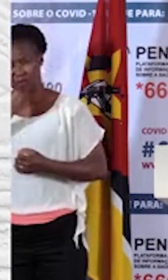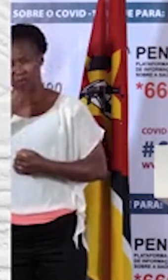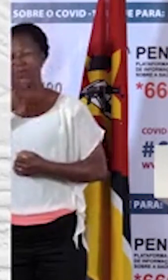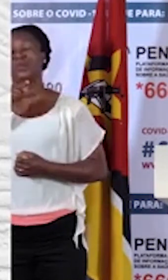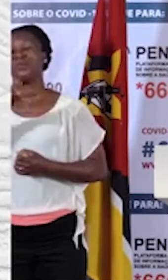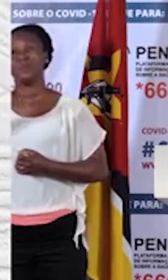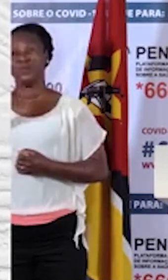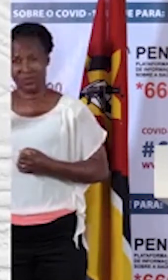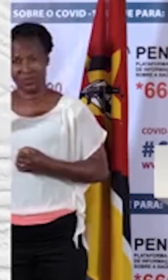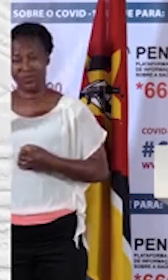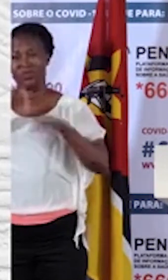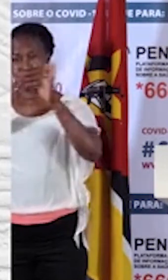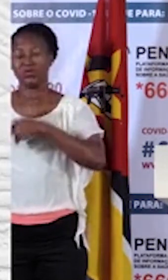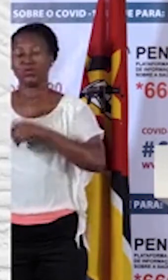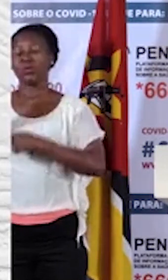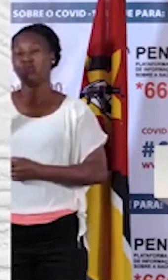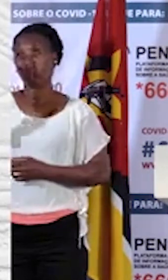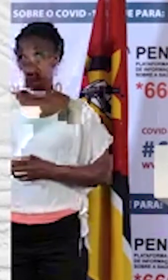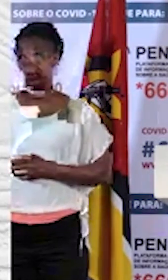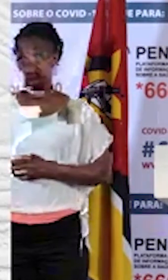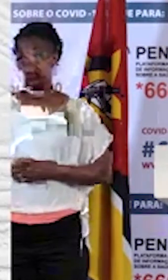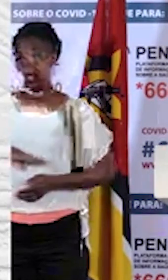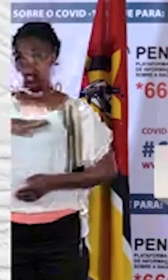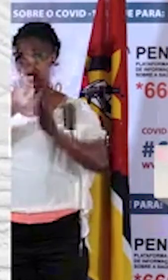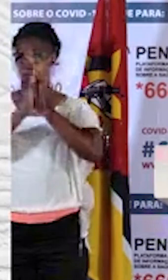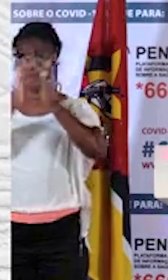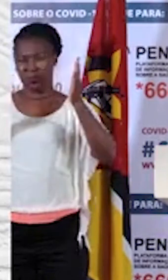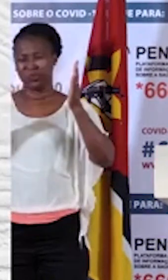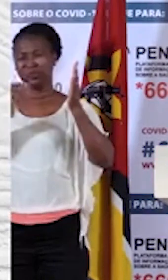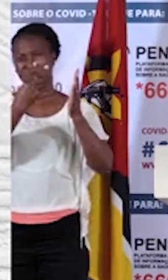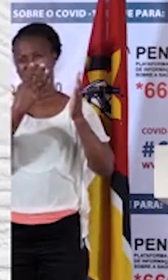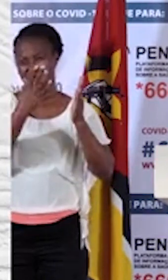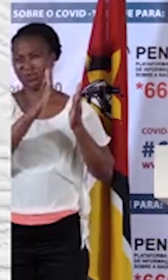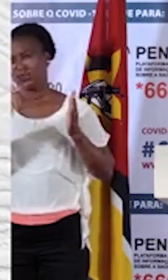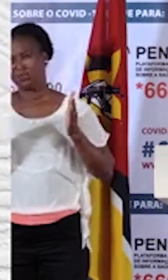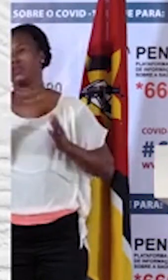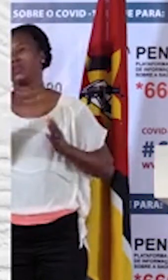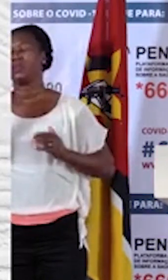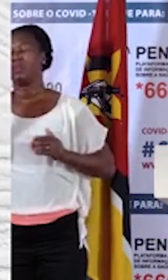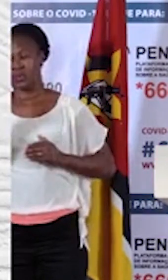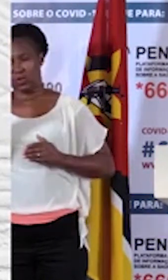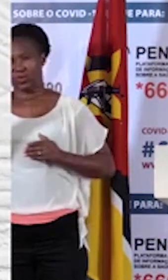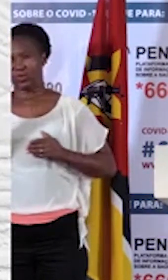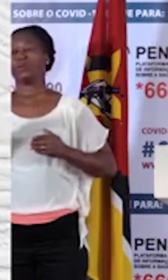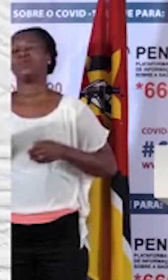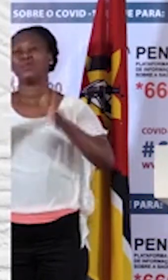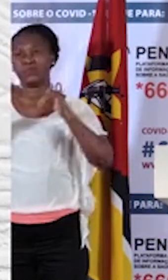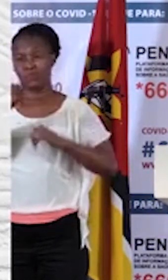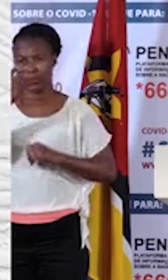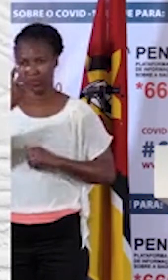destes, 4 na faixa etária de 25 a 34 anos de idade, 2 na faixa etária